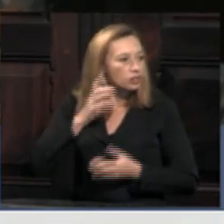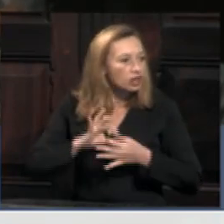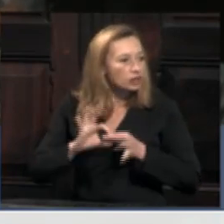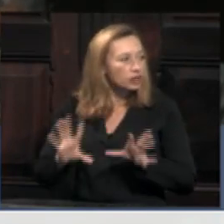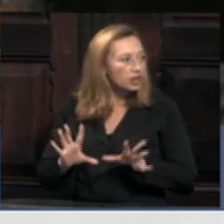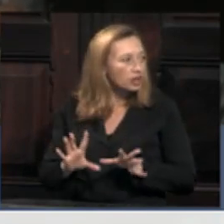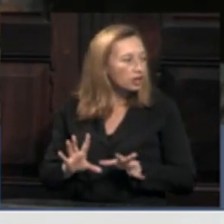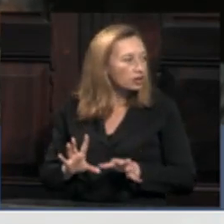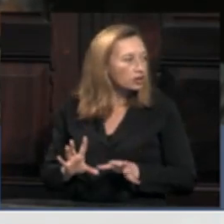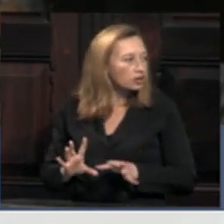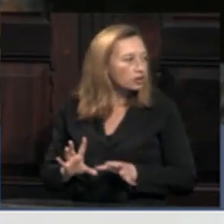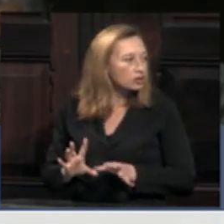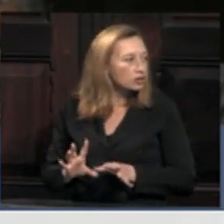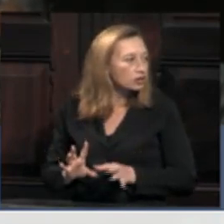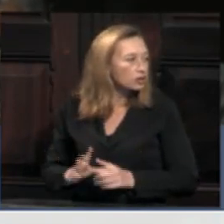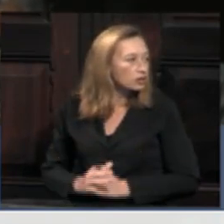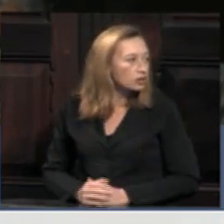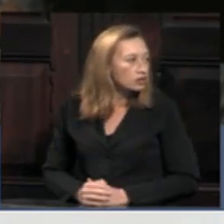deliberação,